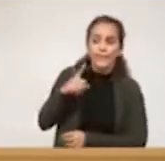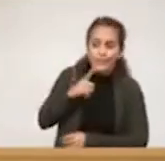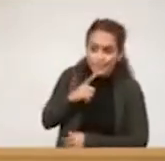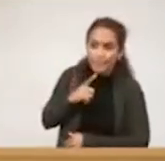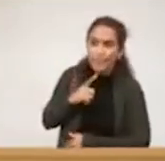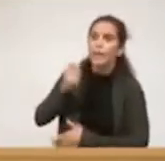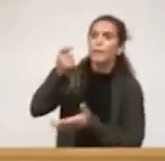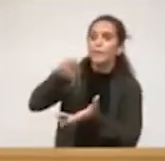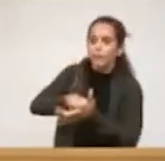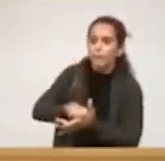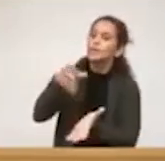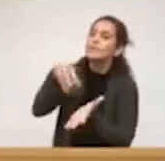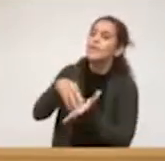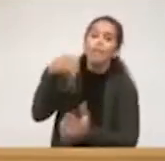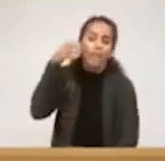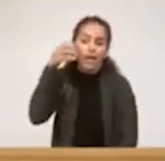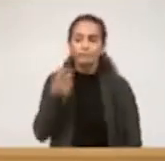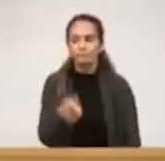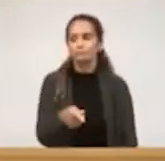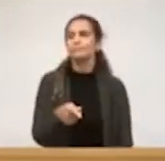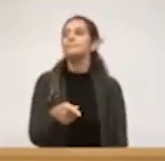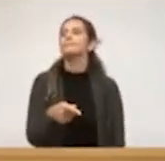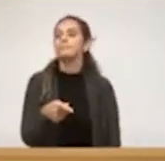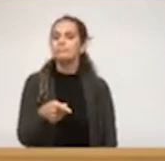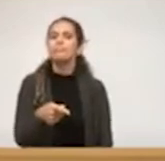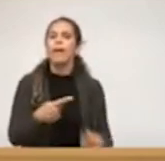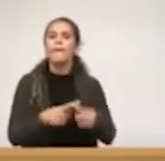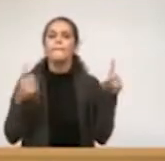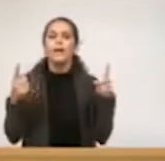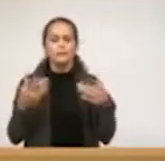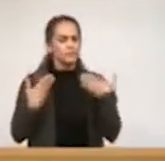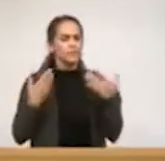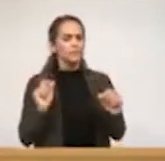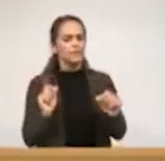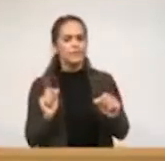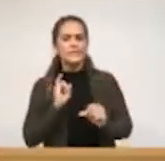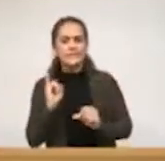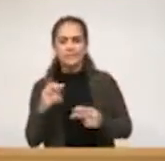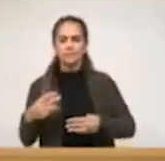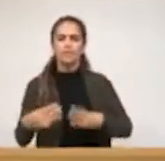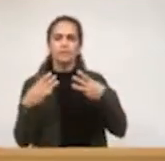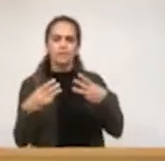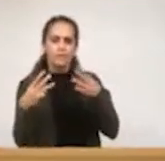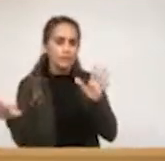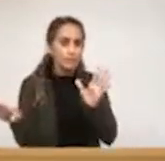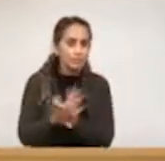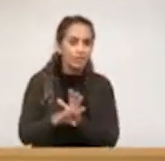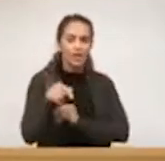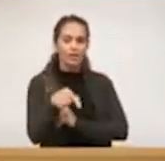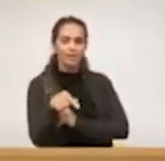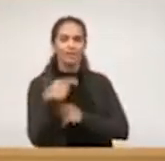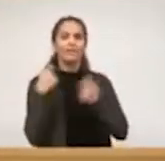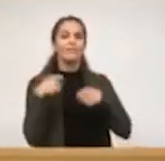comprar um aparelho de celular mas o espanto ela se o Ministério do Trabalho chegar aqui